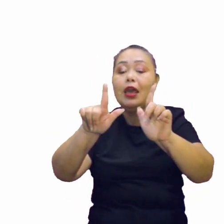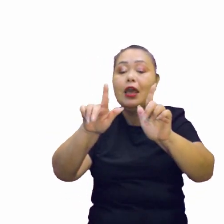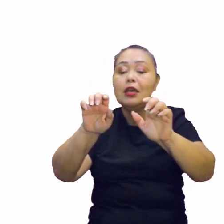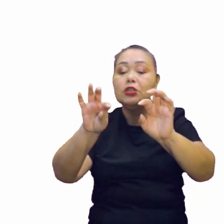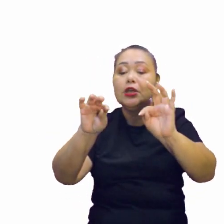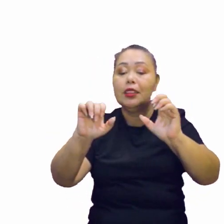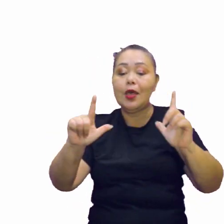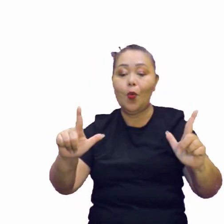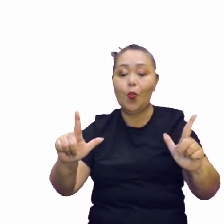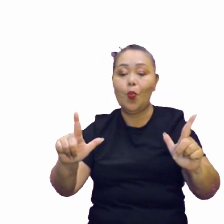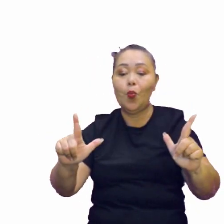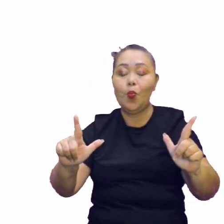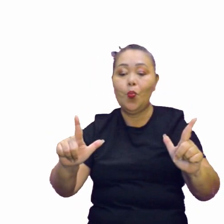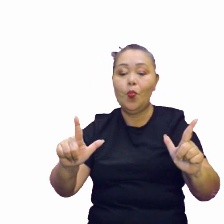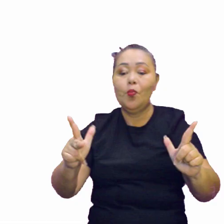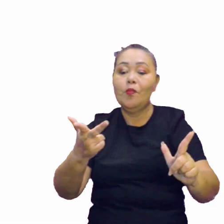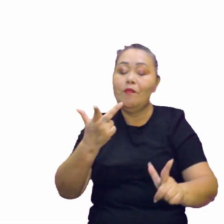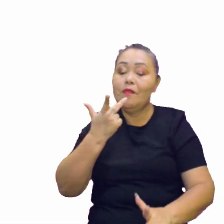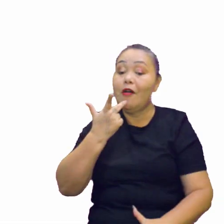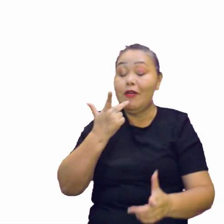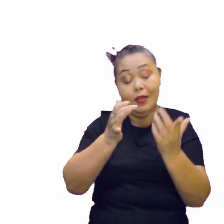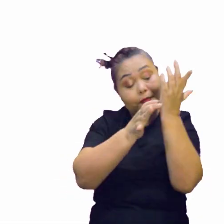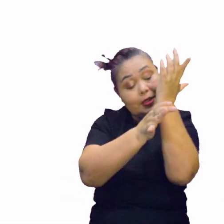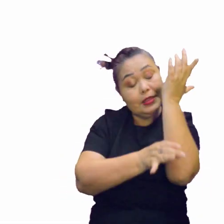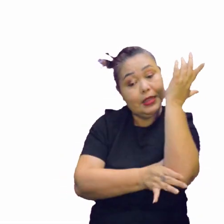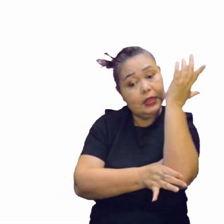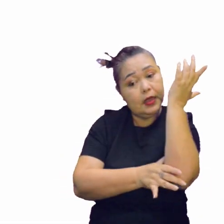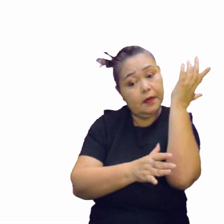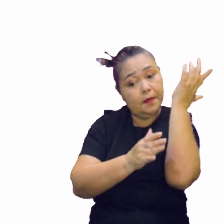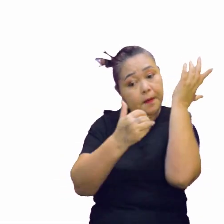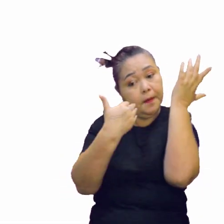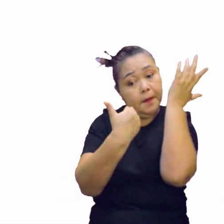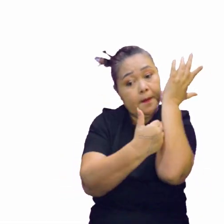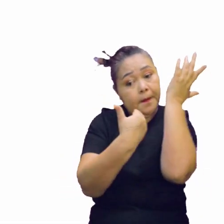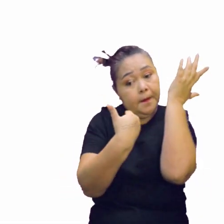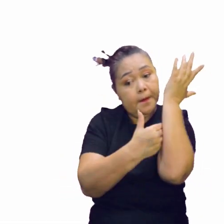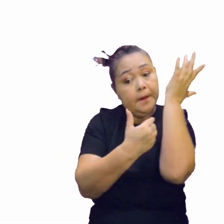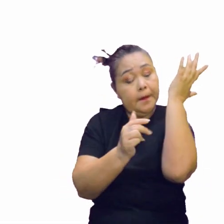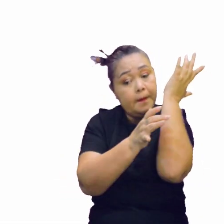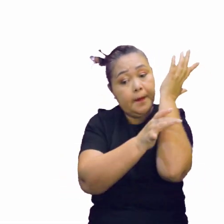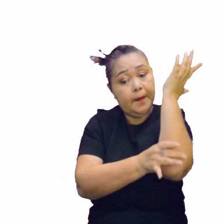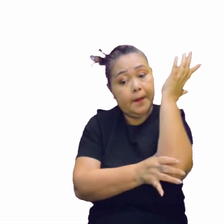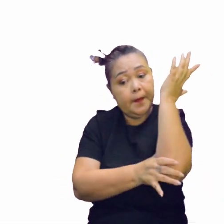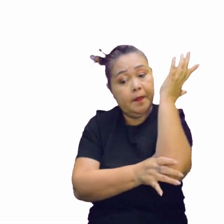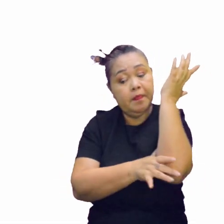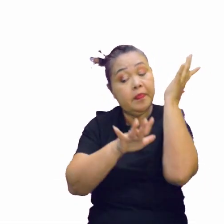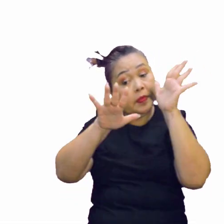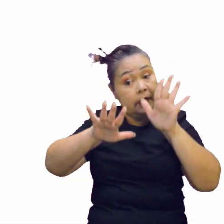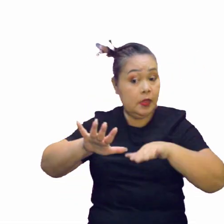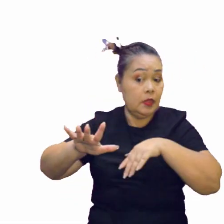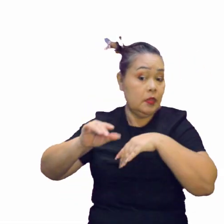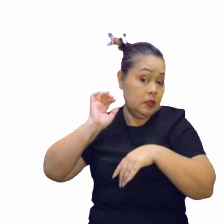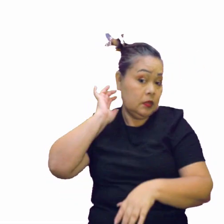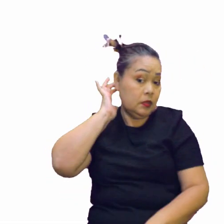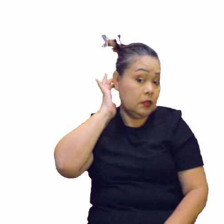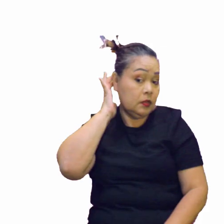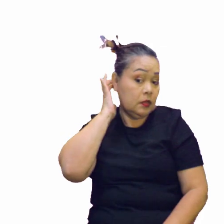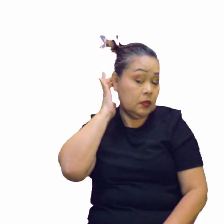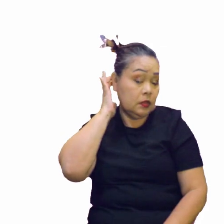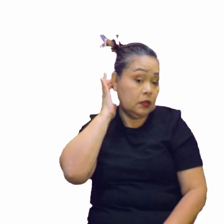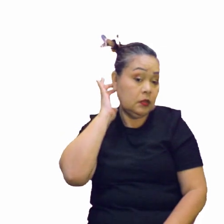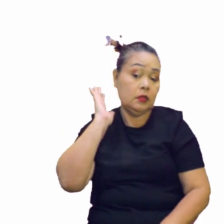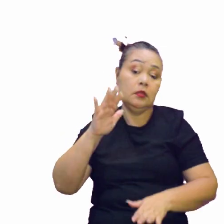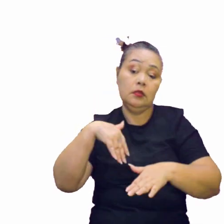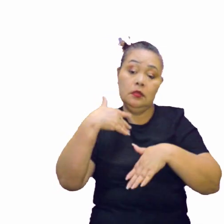de produção de madeira. Claro que, muitas vezes, o processo de produção